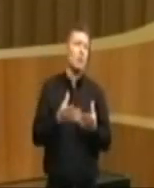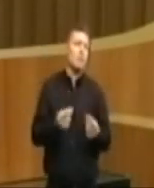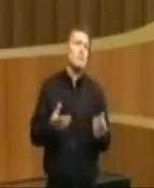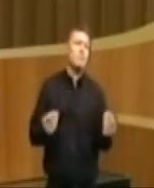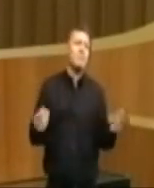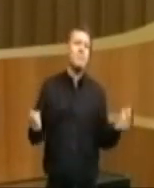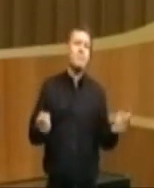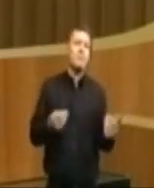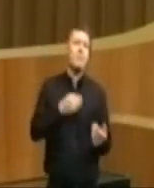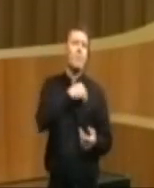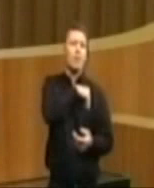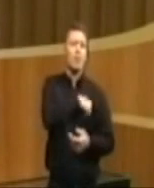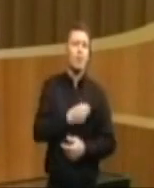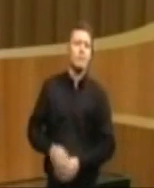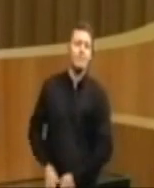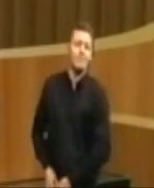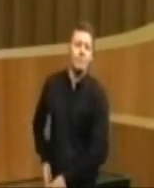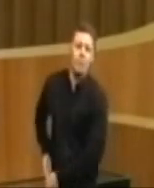professores